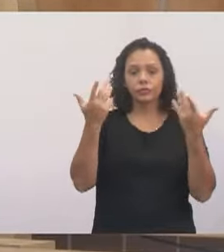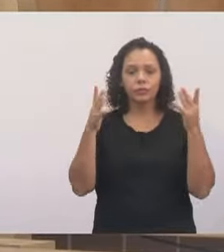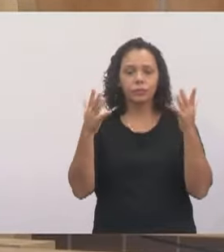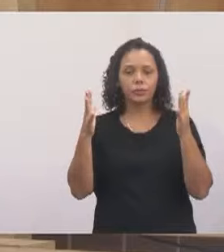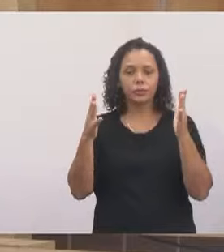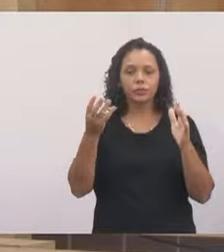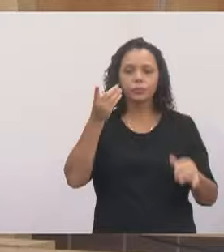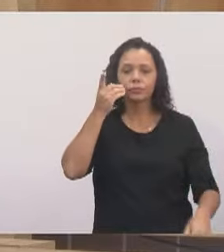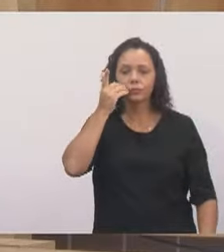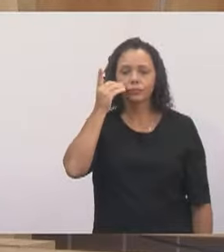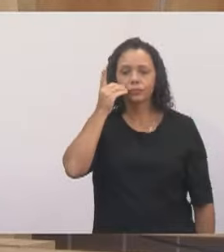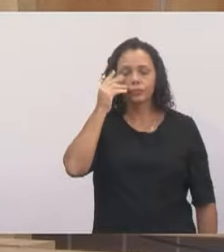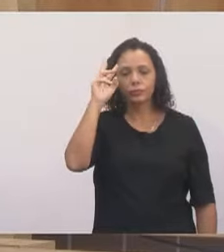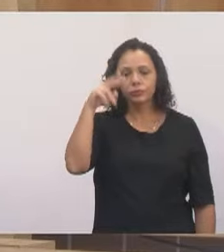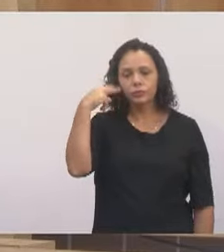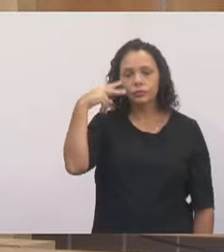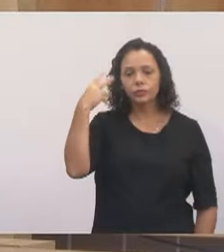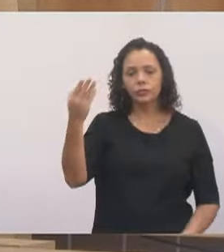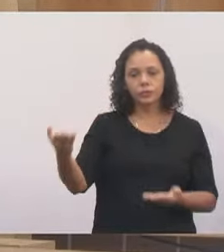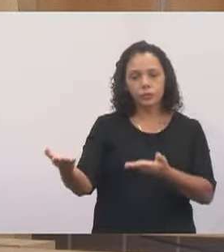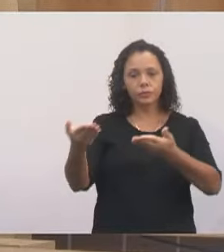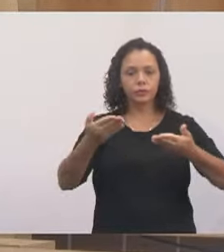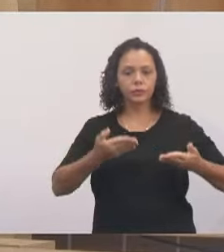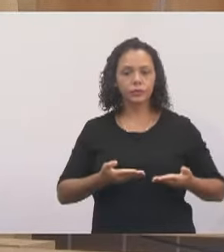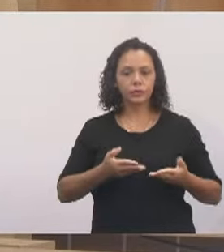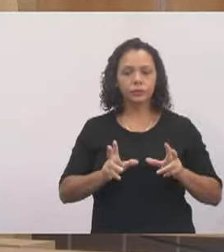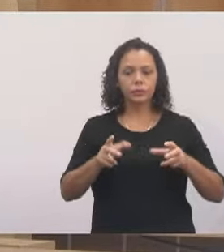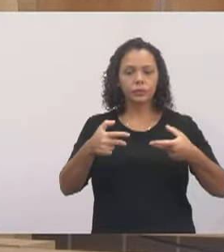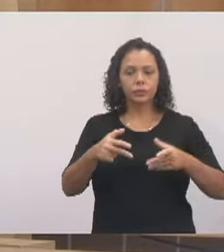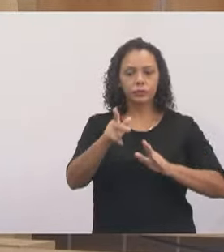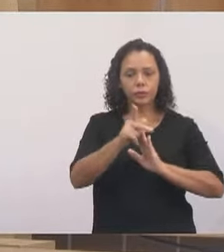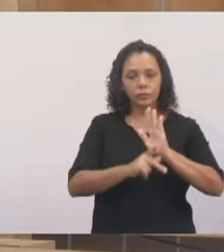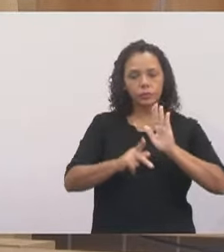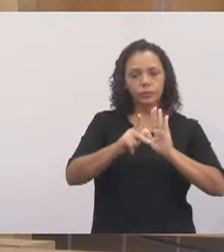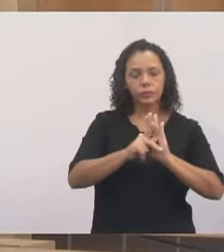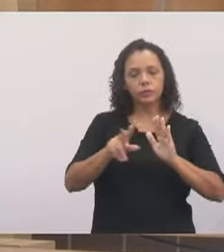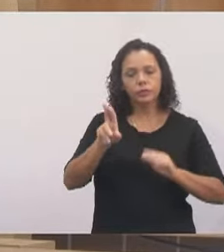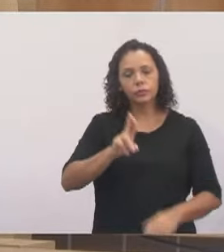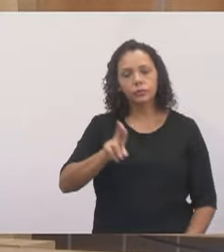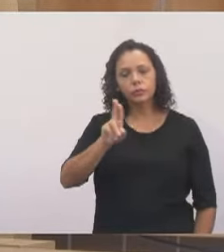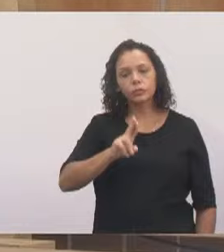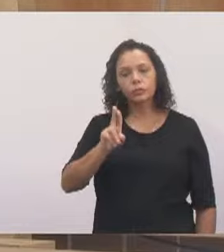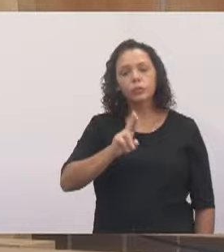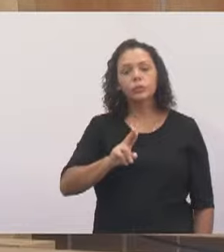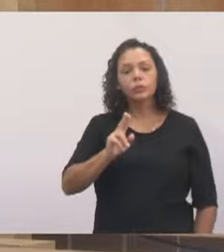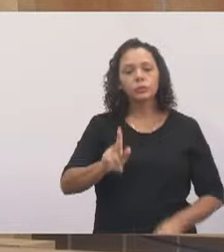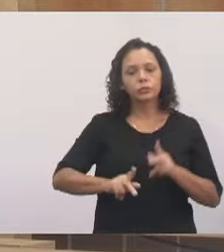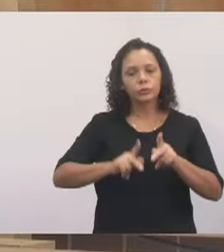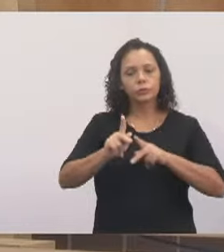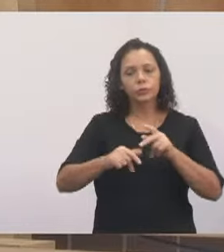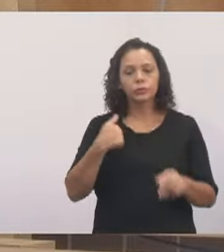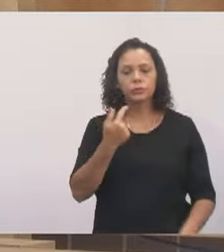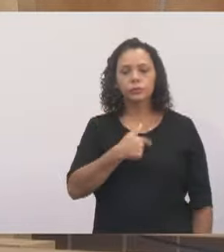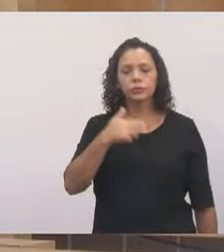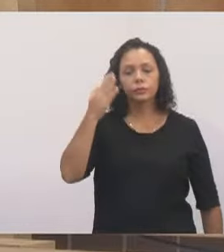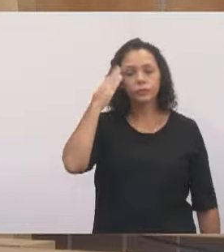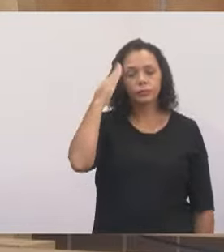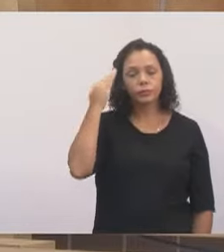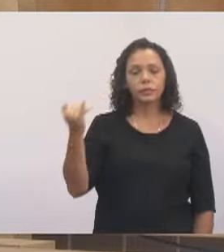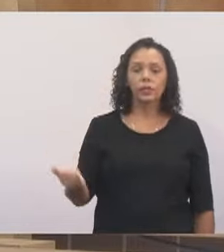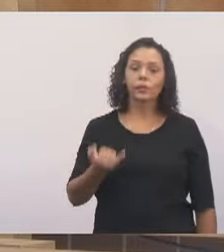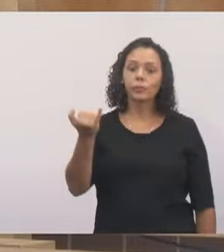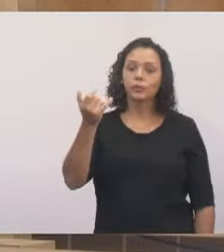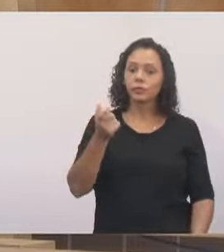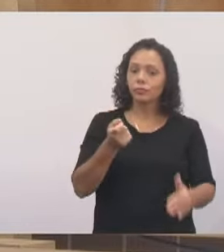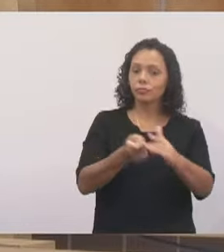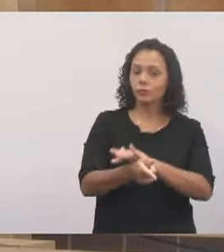parabenizar o vereador Dude, né, por trazer para essa casa mais uns projetos de utilidade pública. E sabemos nós da importância que é de